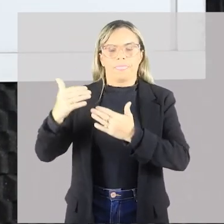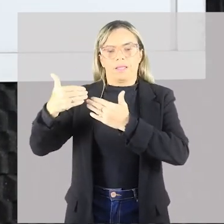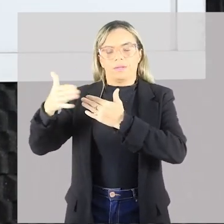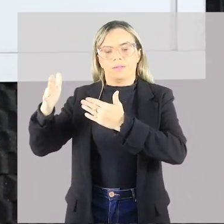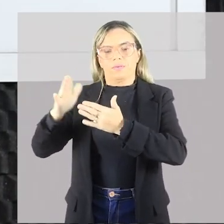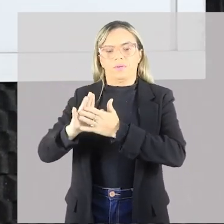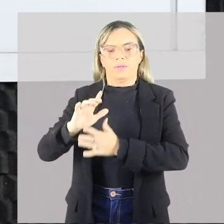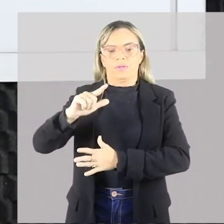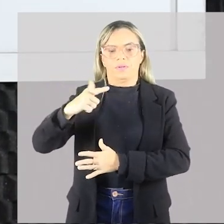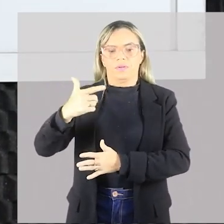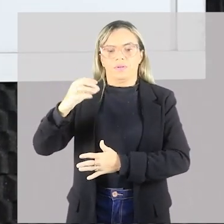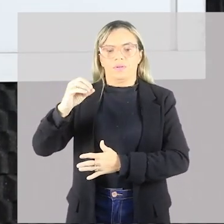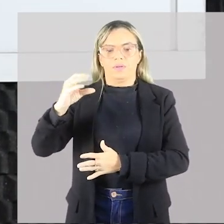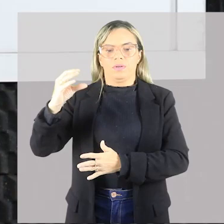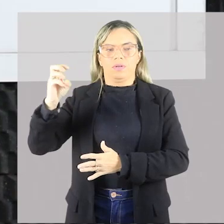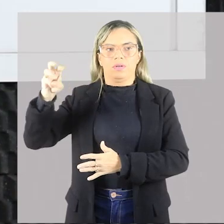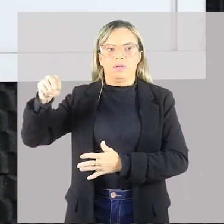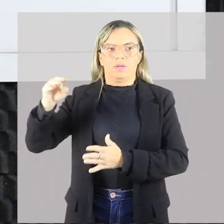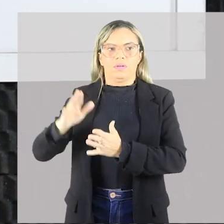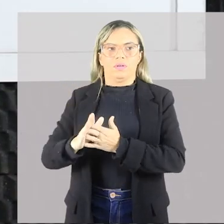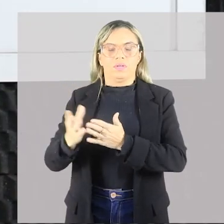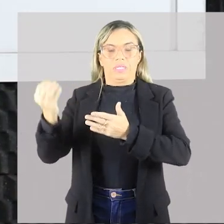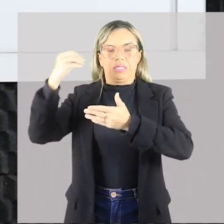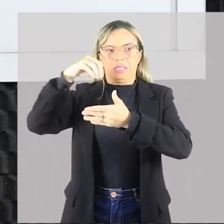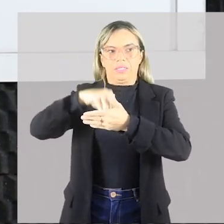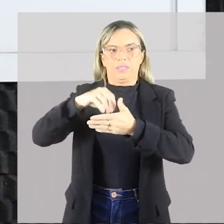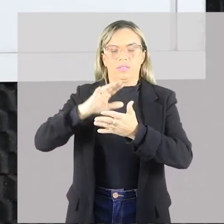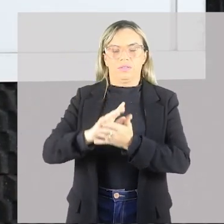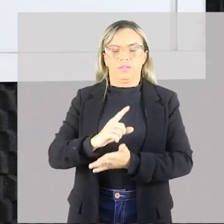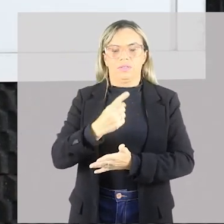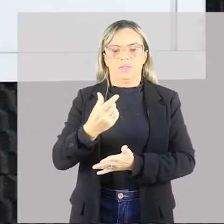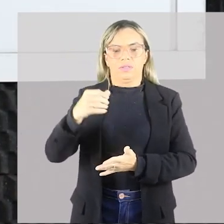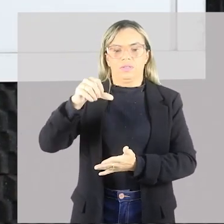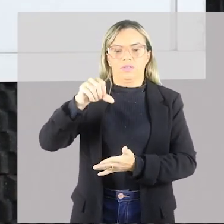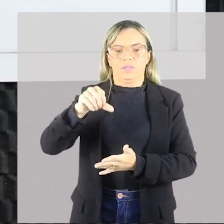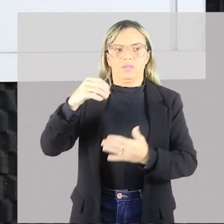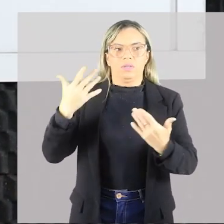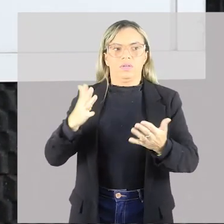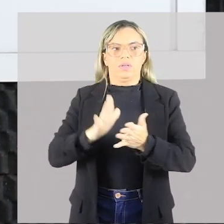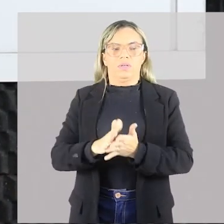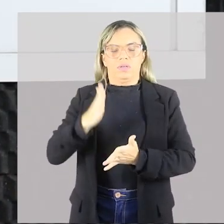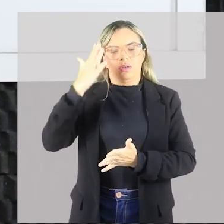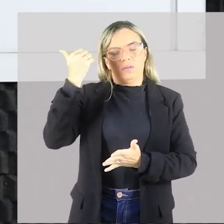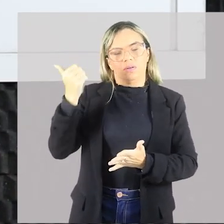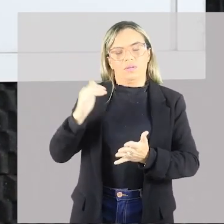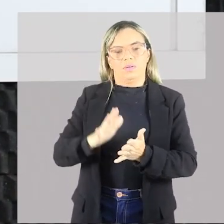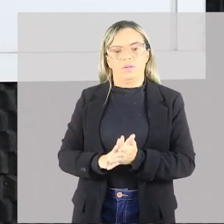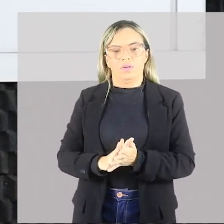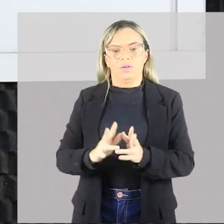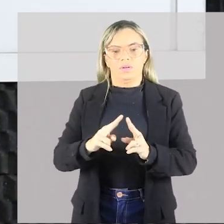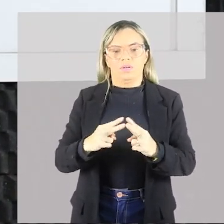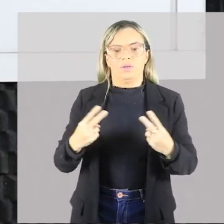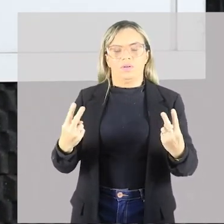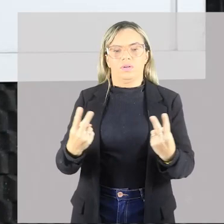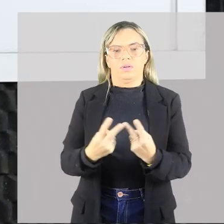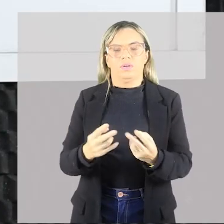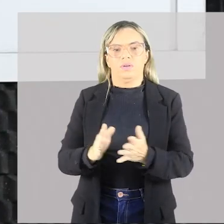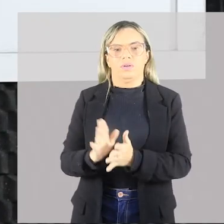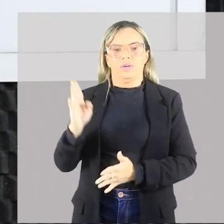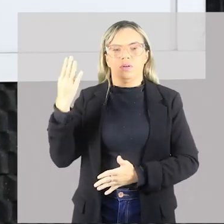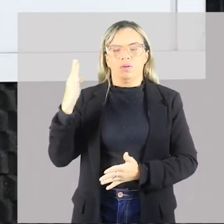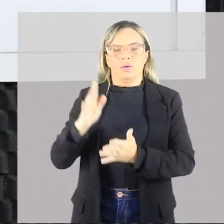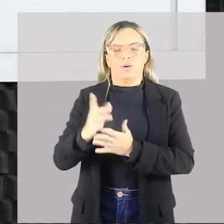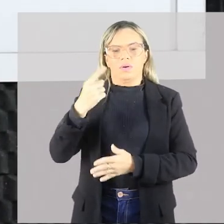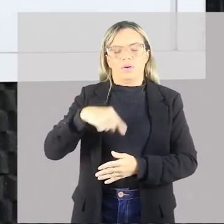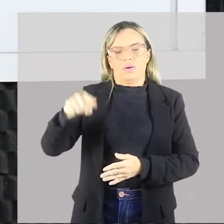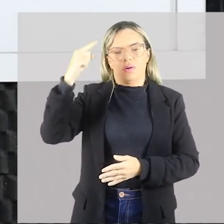é 20, internamente é só 19. Ora, turma, ele quer saber o volume de madeira. Pensa bem, turma,